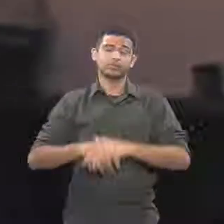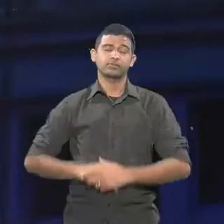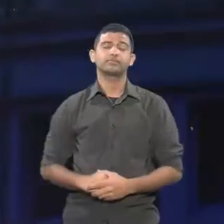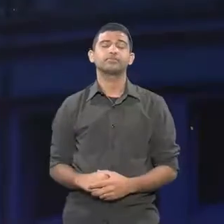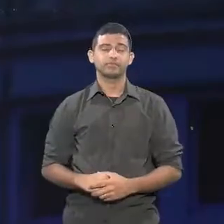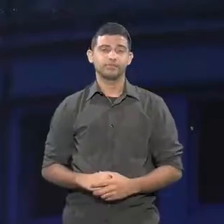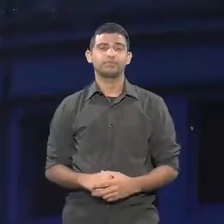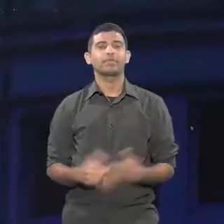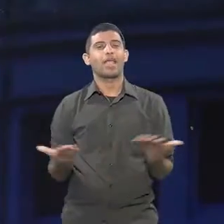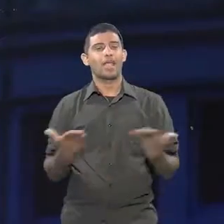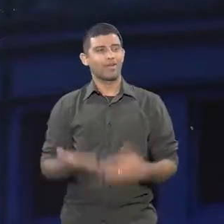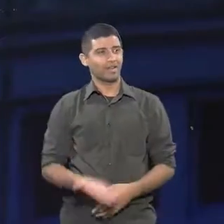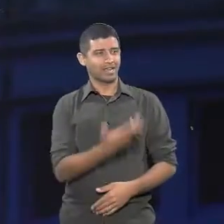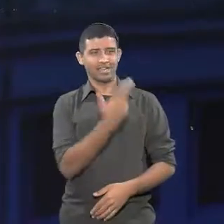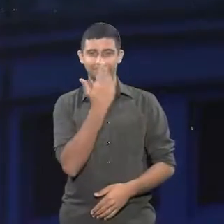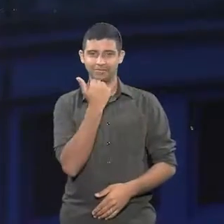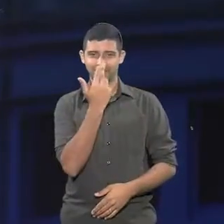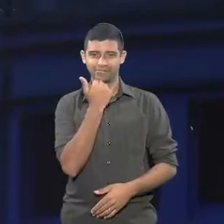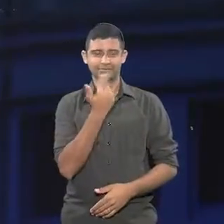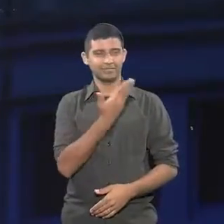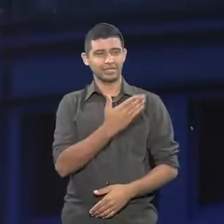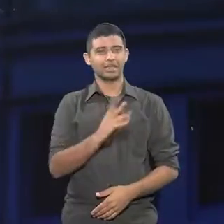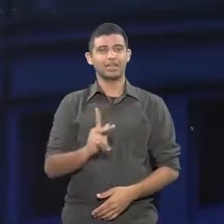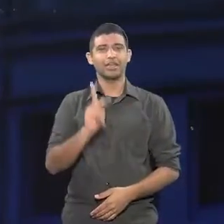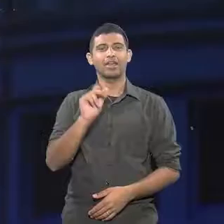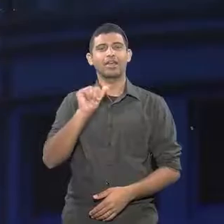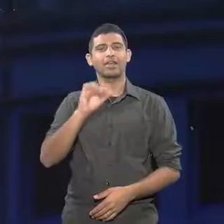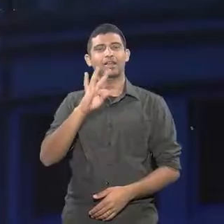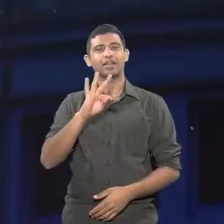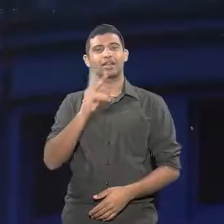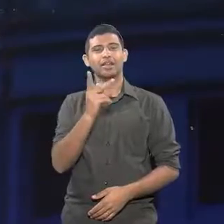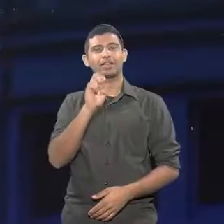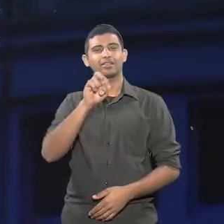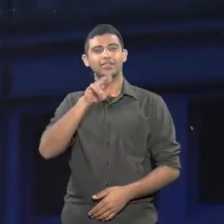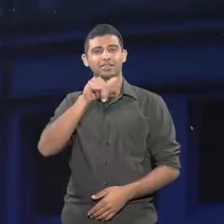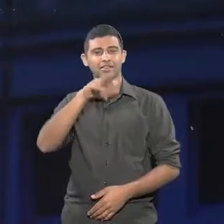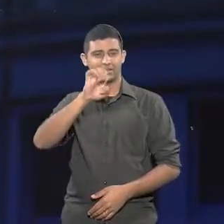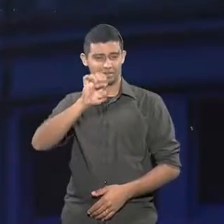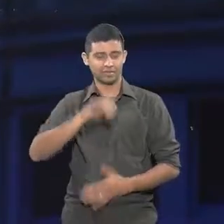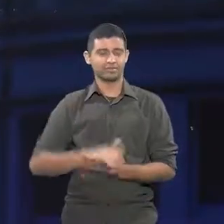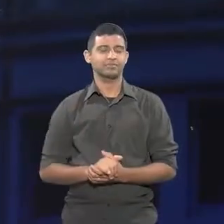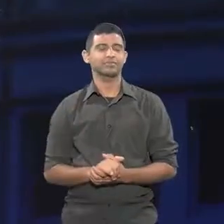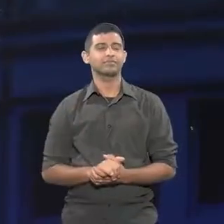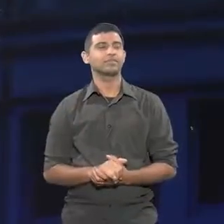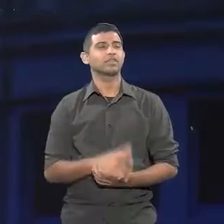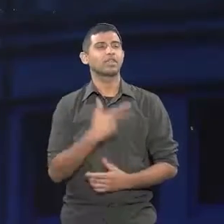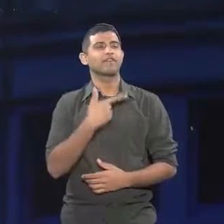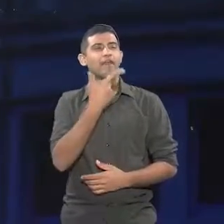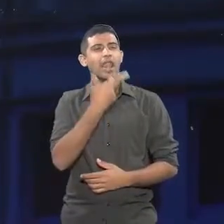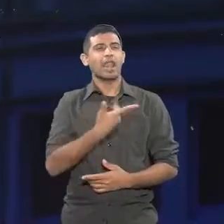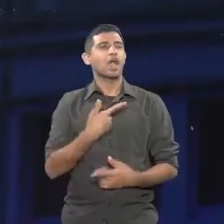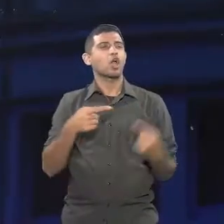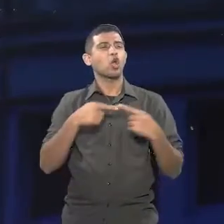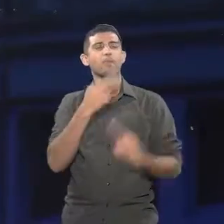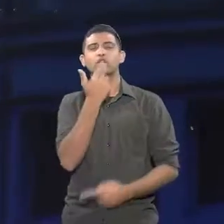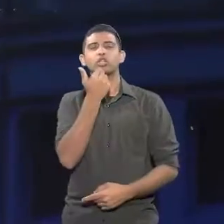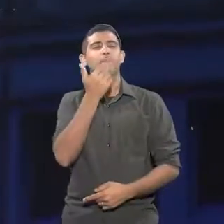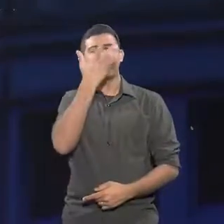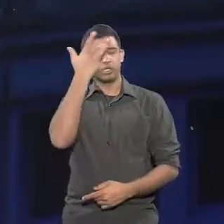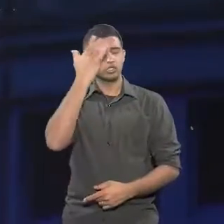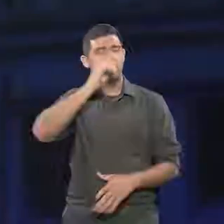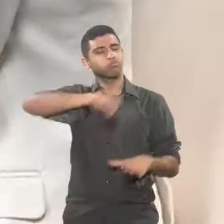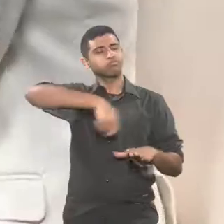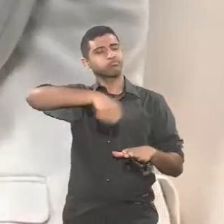Então, agora vamos para a nutricionista. Catarine, em termos nutricionais, o que significa as pessoas estarem